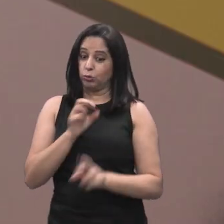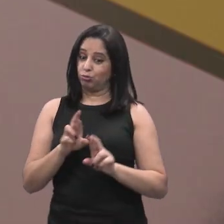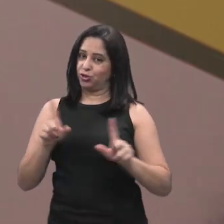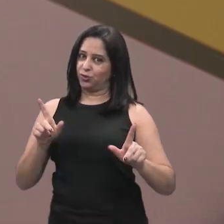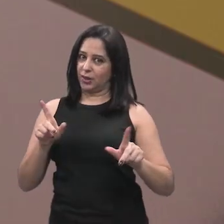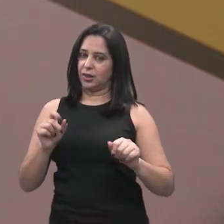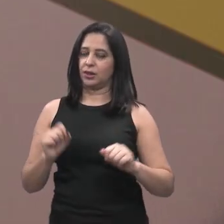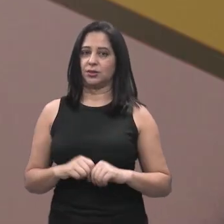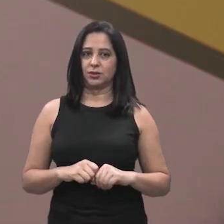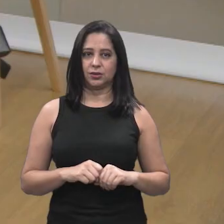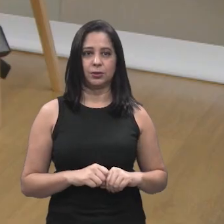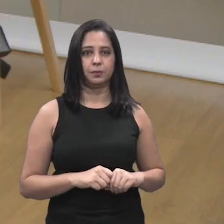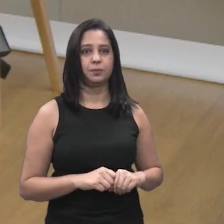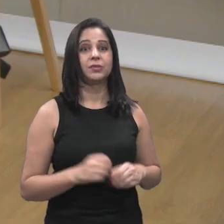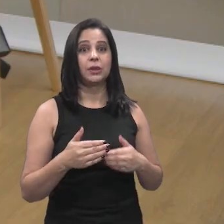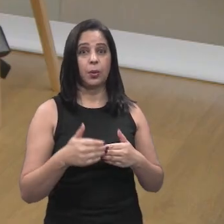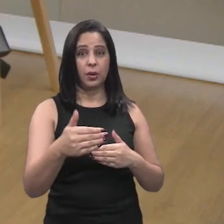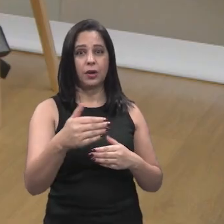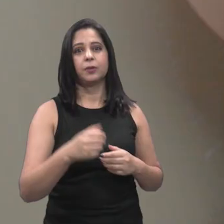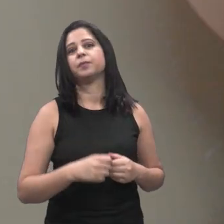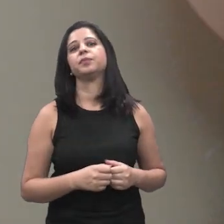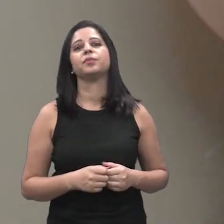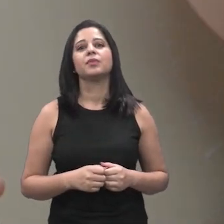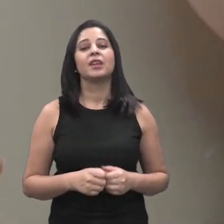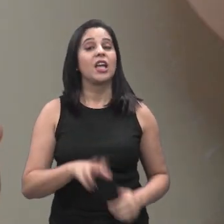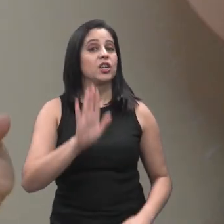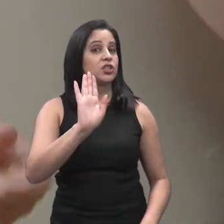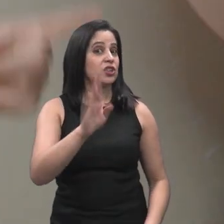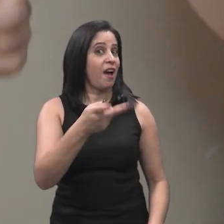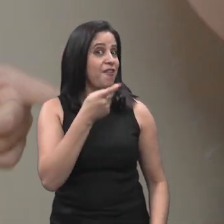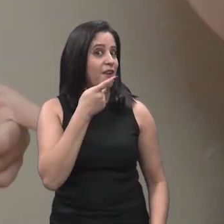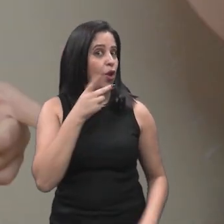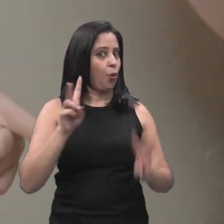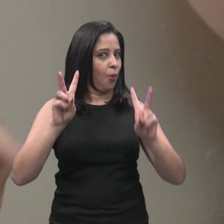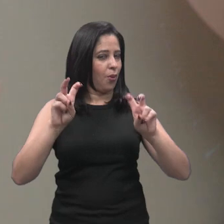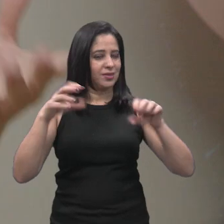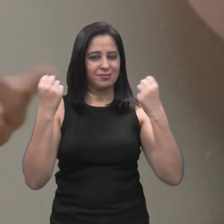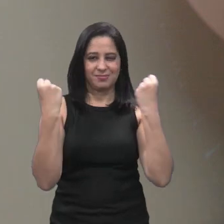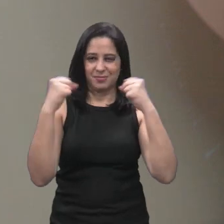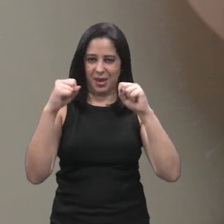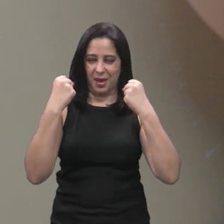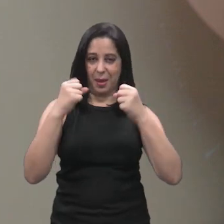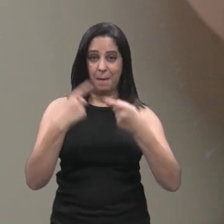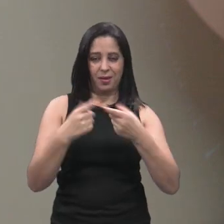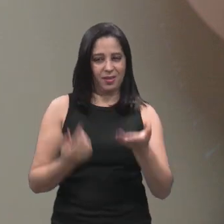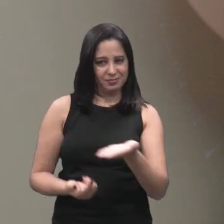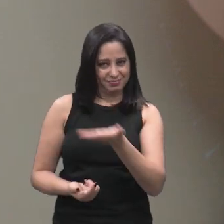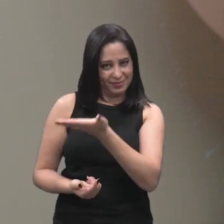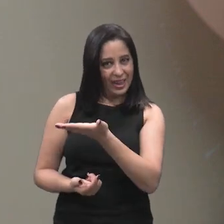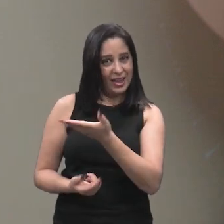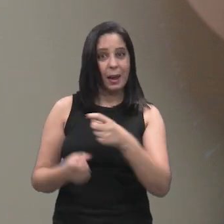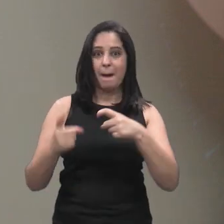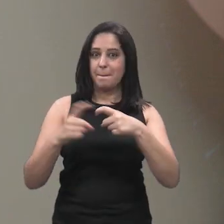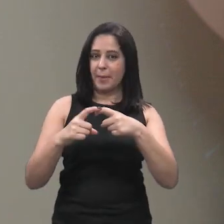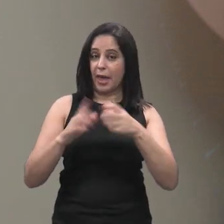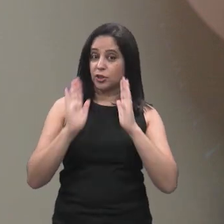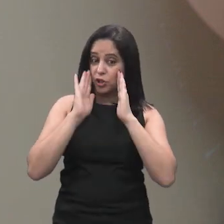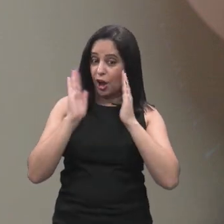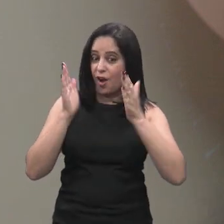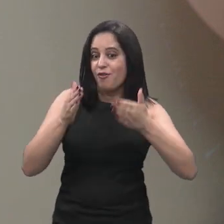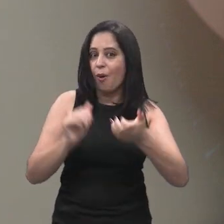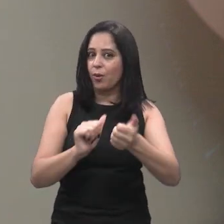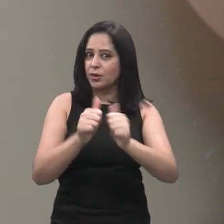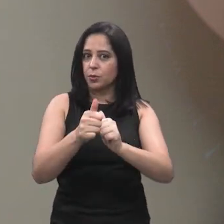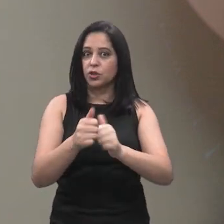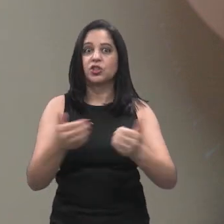arterial. Tá, joia. Vamos seguir daqui, então. A gente falou já dos exercícios, né? Porque a doutora também é médica do